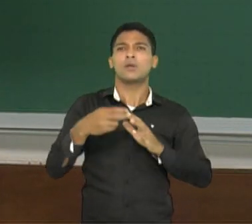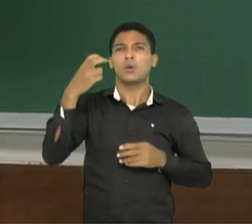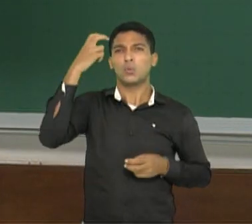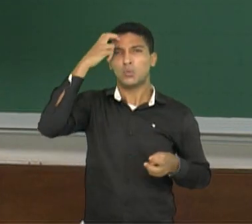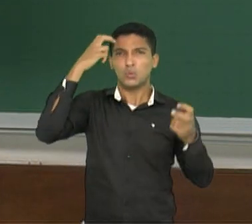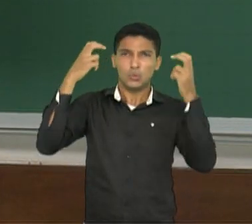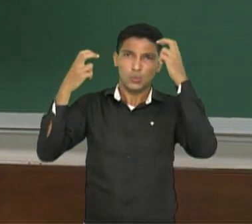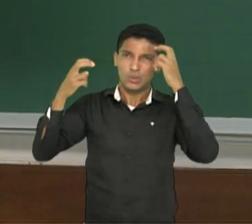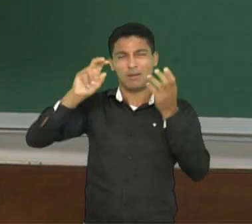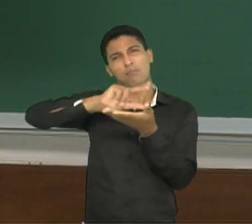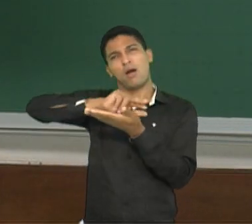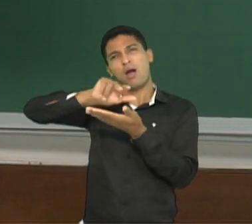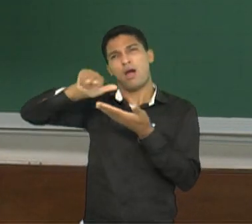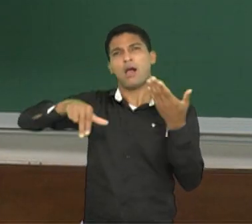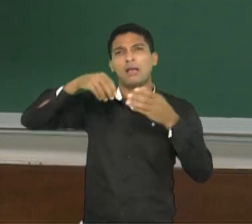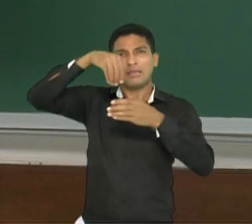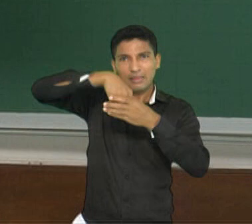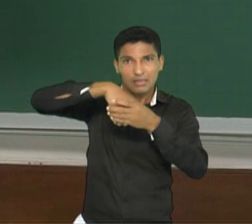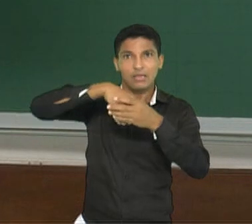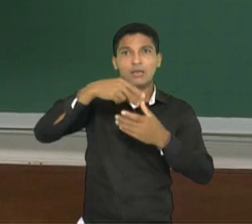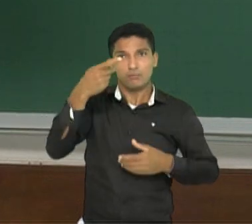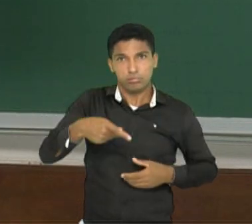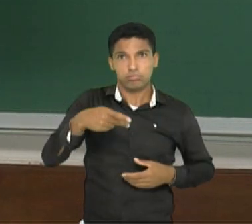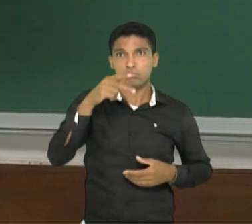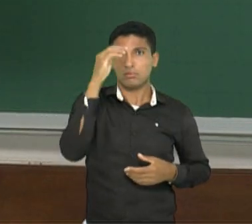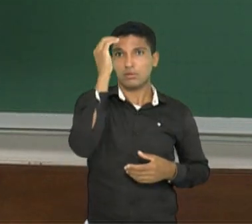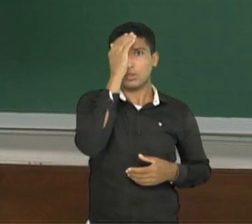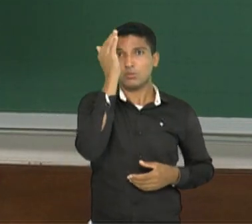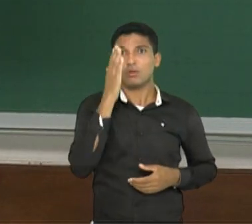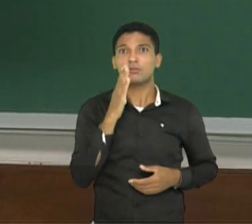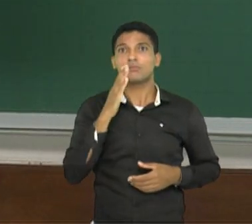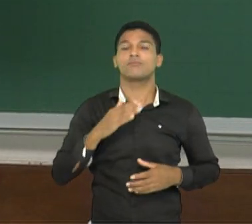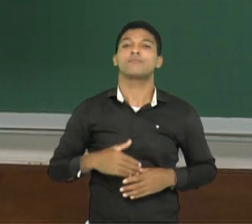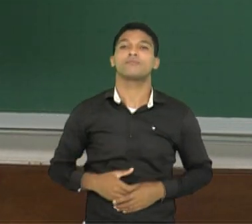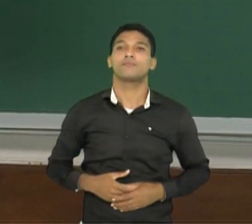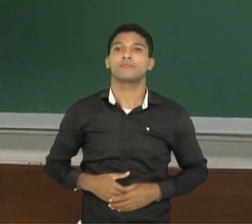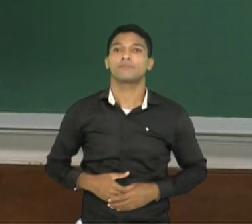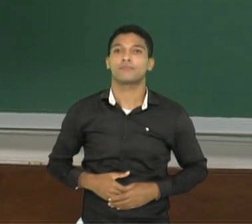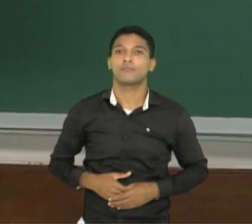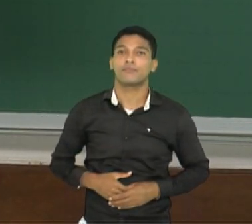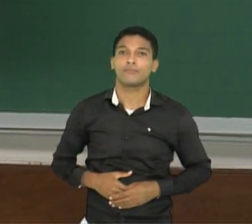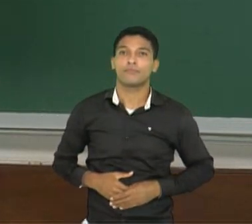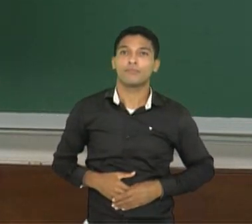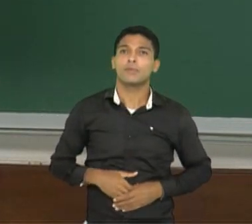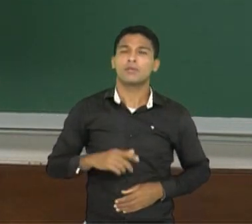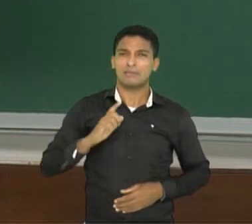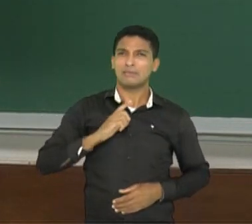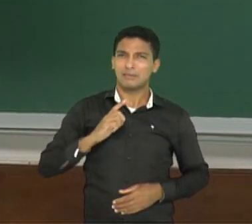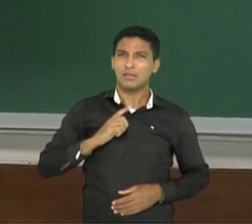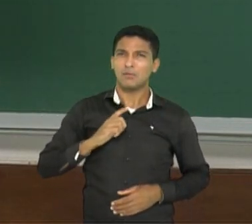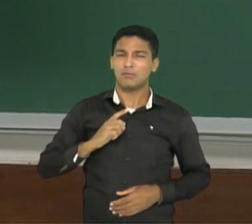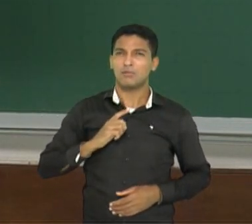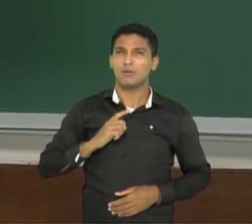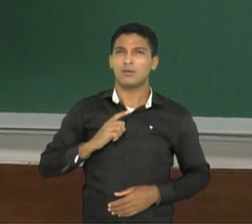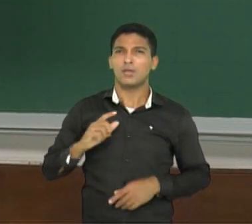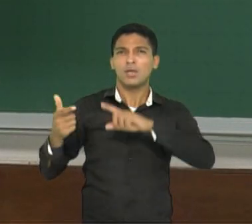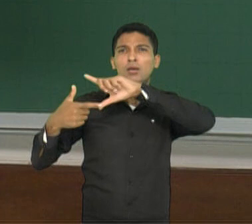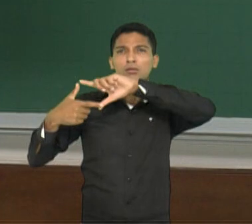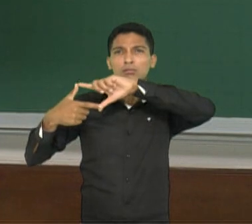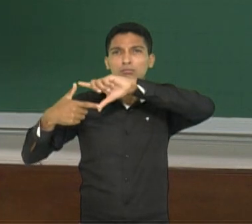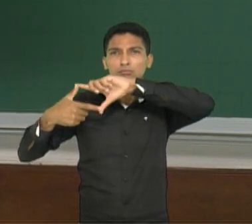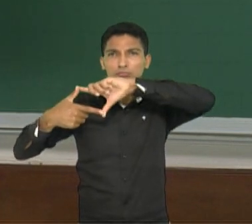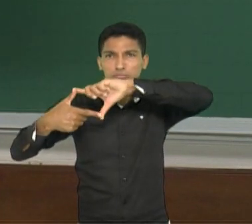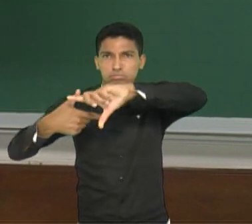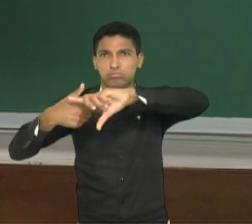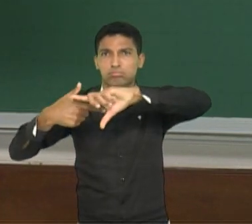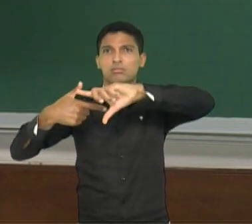território. Certamente, vocês que estão aí acompanhando a nossa aula, têm diferentes hábitos, costumes, diferentes